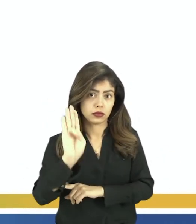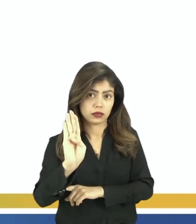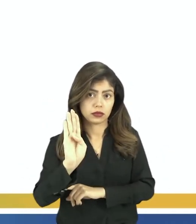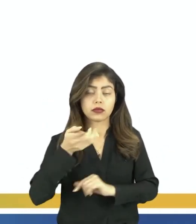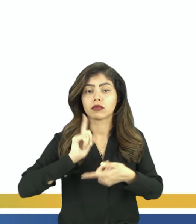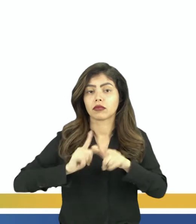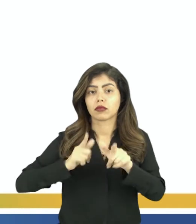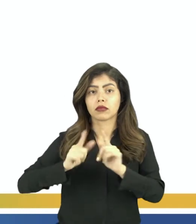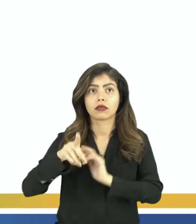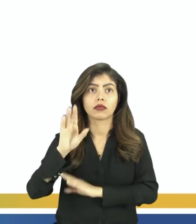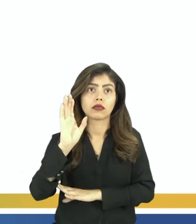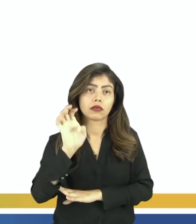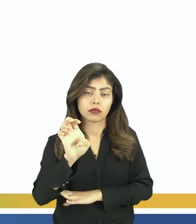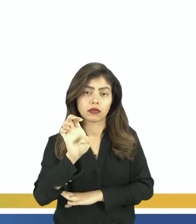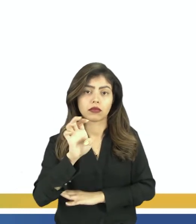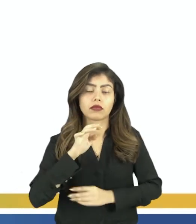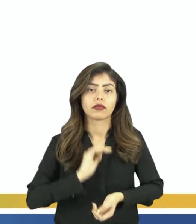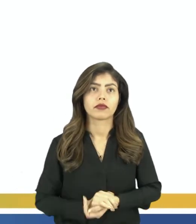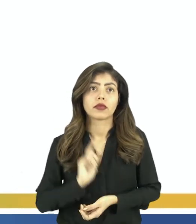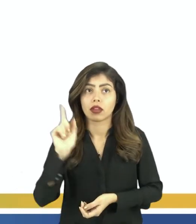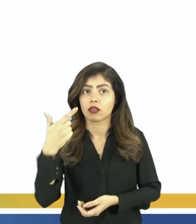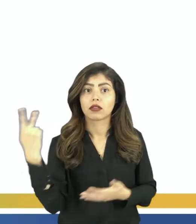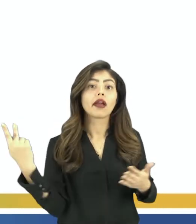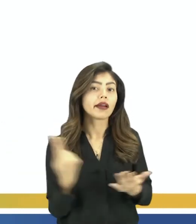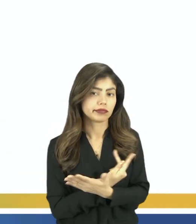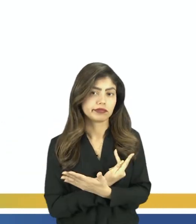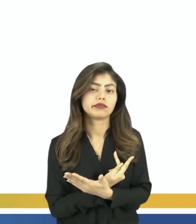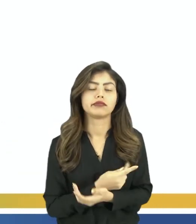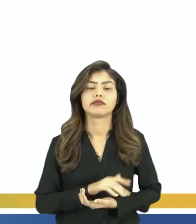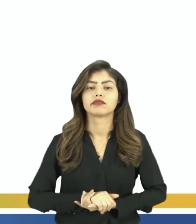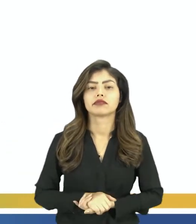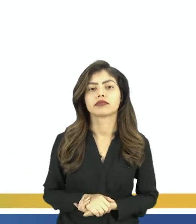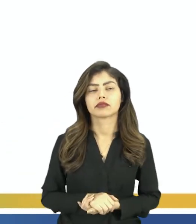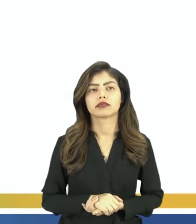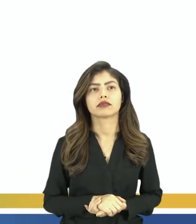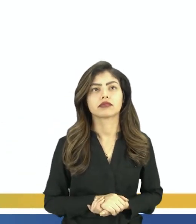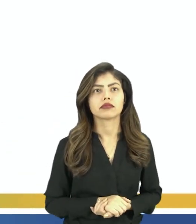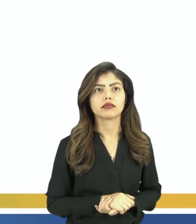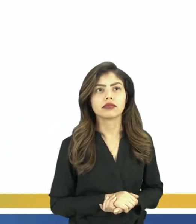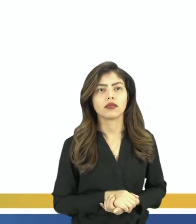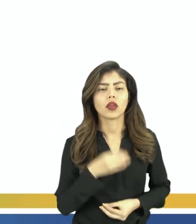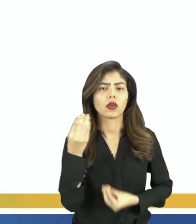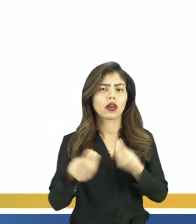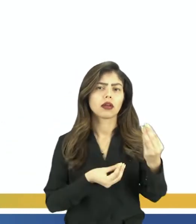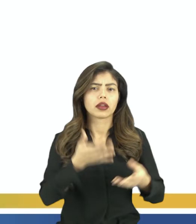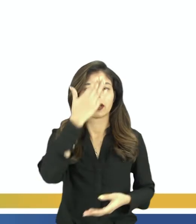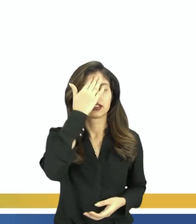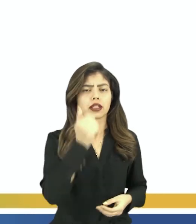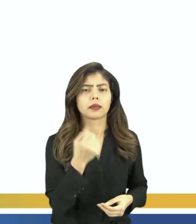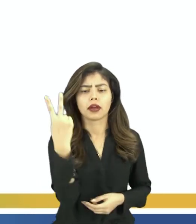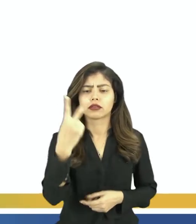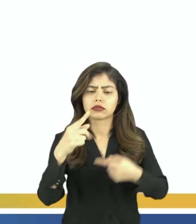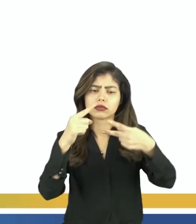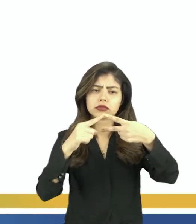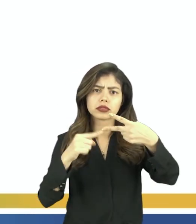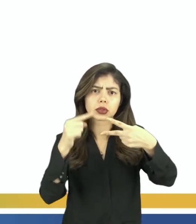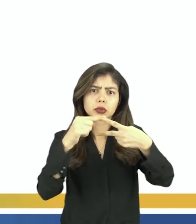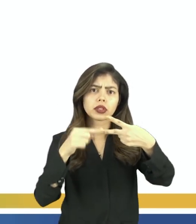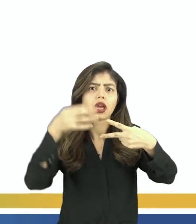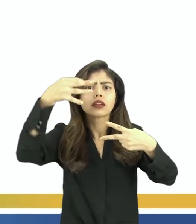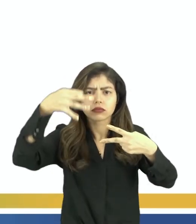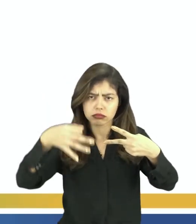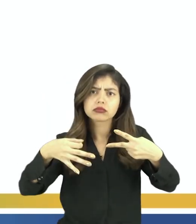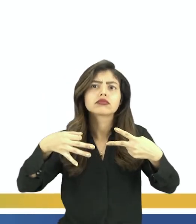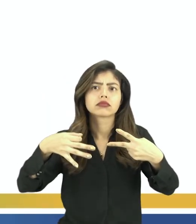a letra E. Então as demais a gente já pode descartar. E como que a gente vai saber qual dessas duas alternativas é